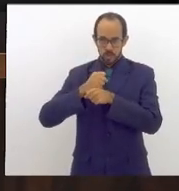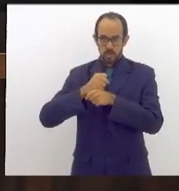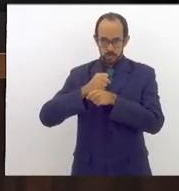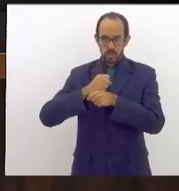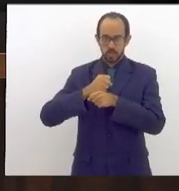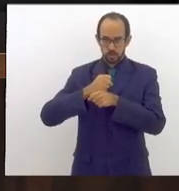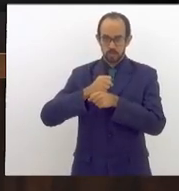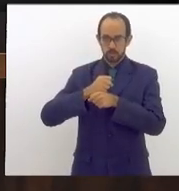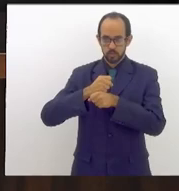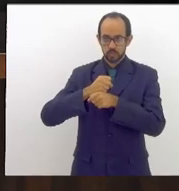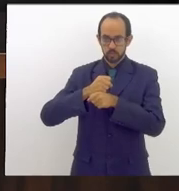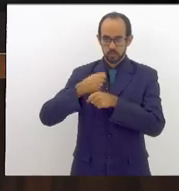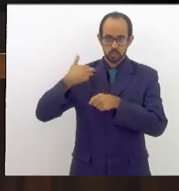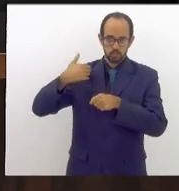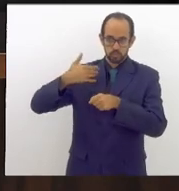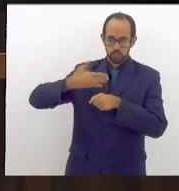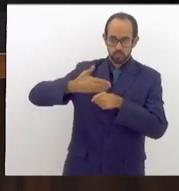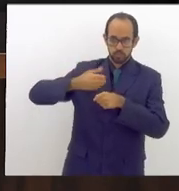legislatura